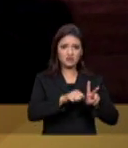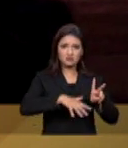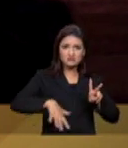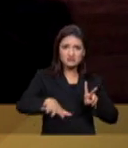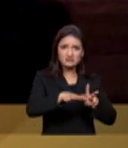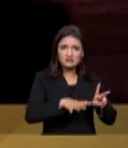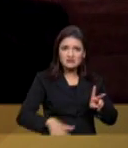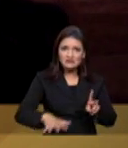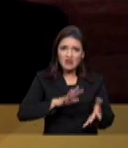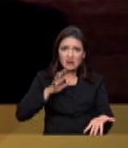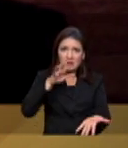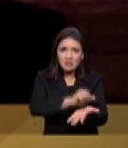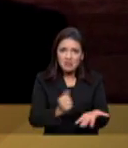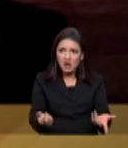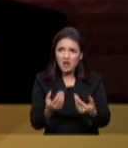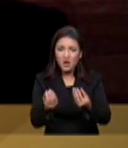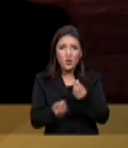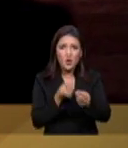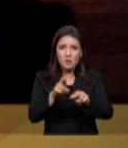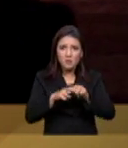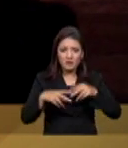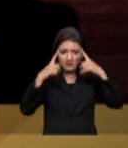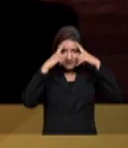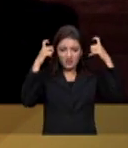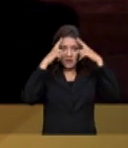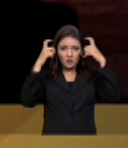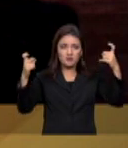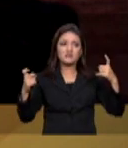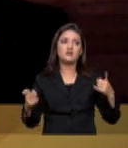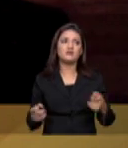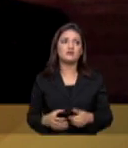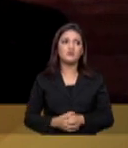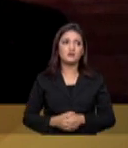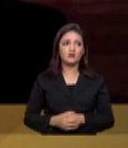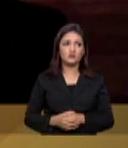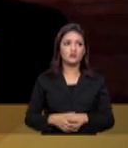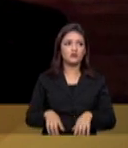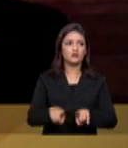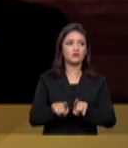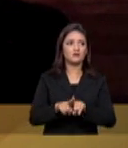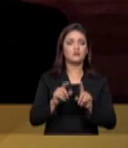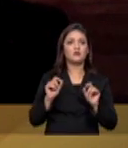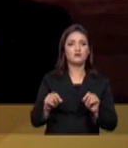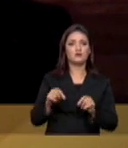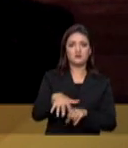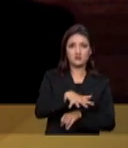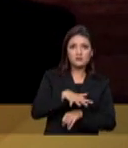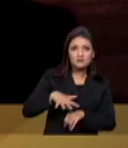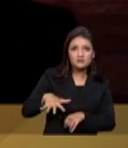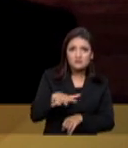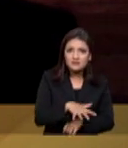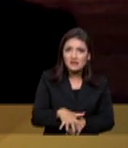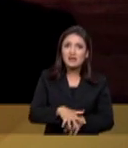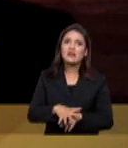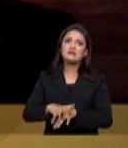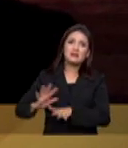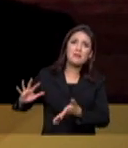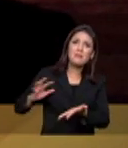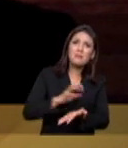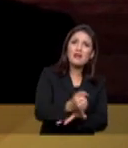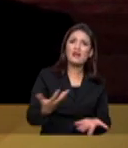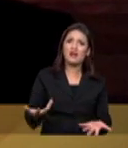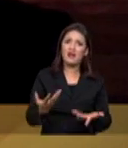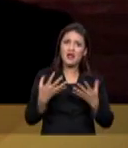desqualificando direito dessas comunidades tiradas à força de seu território de buscar a reparação